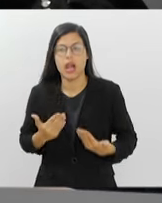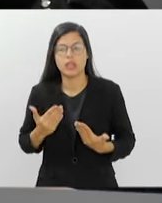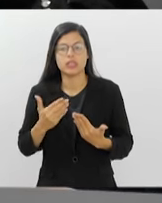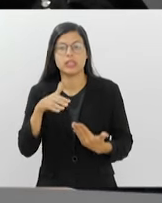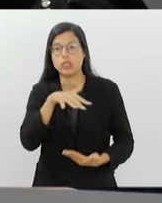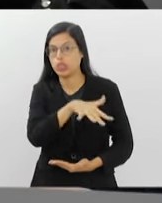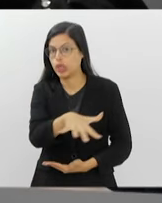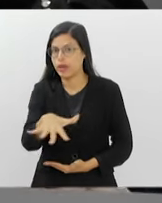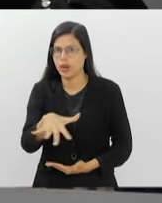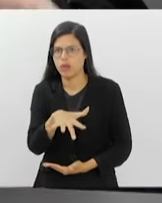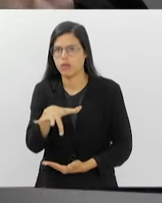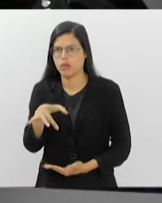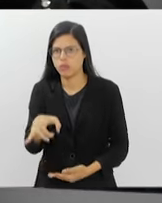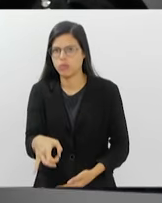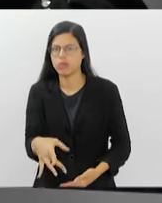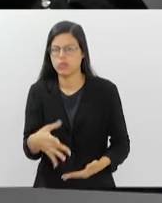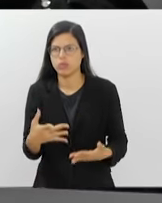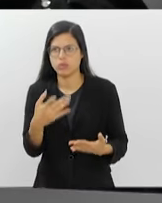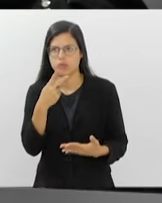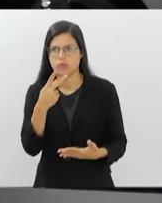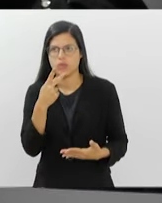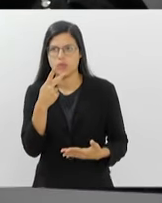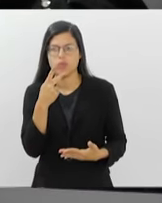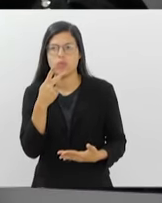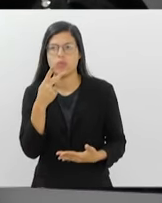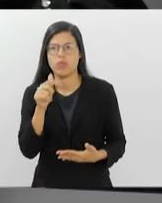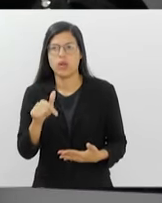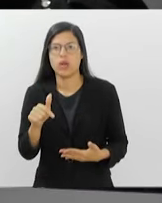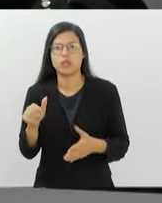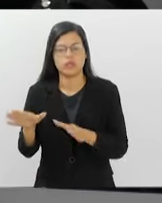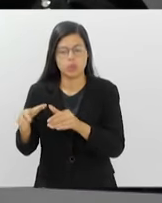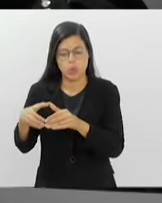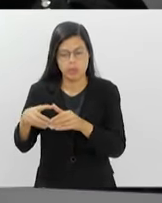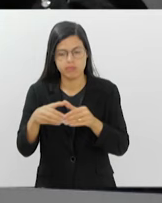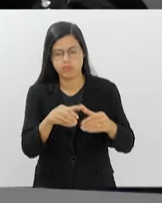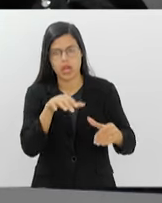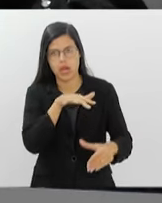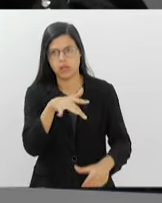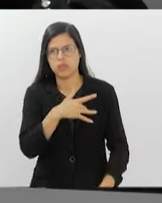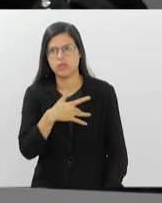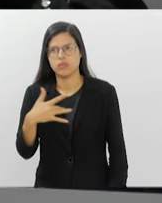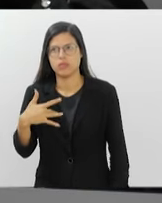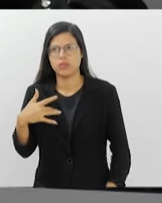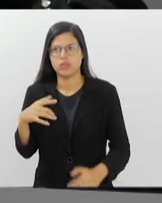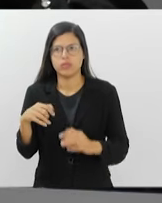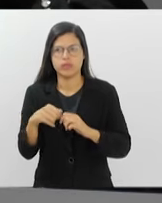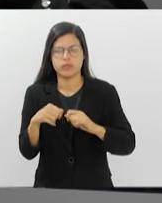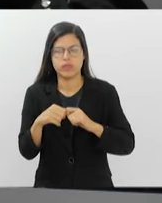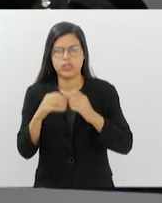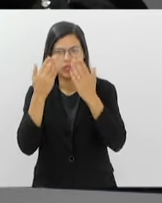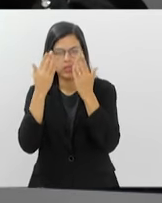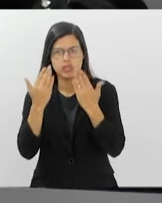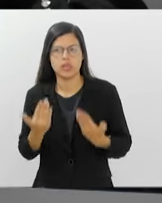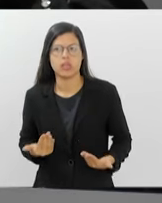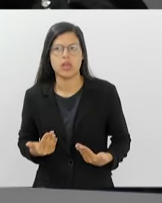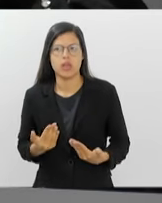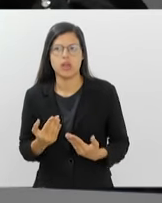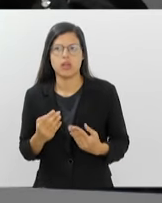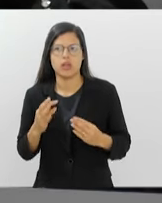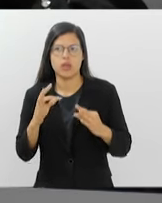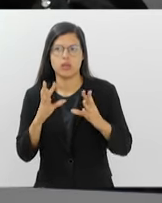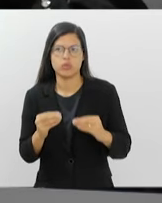anteriormente eh esse esse pessoal da área de saúde vai junto e faz essa vistoria para ver se tá tudo ok também e é tudo particular